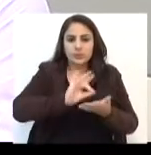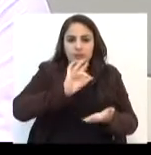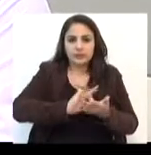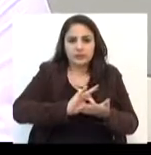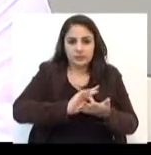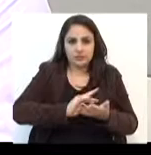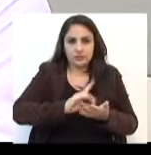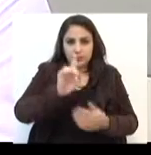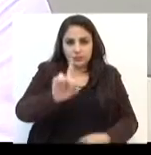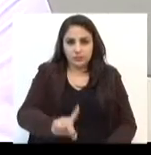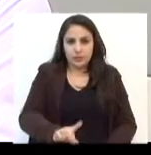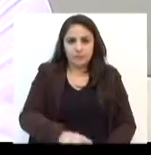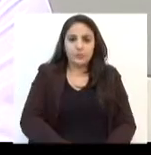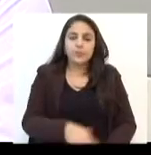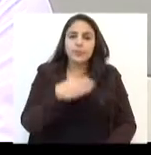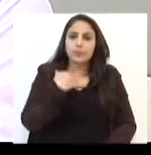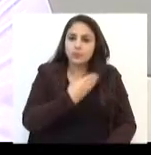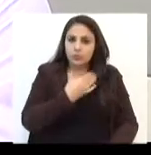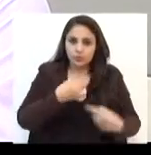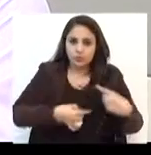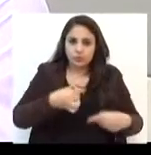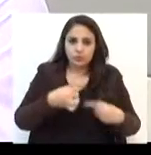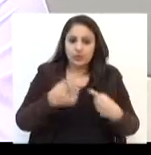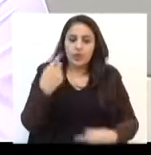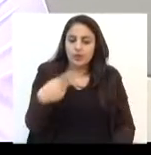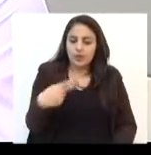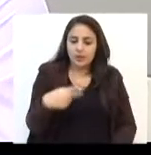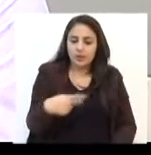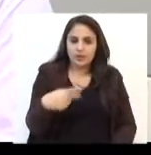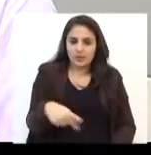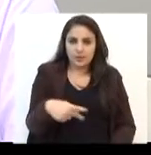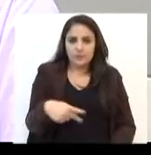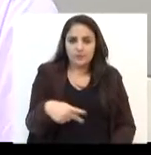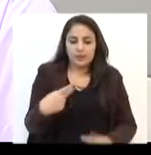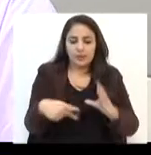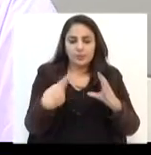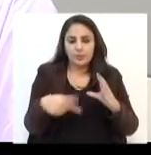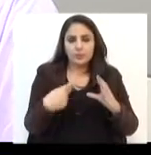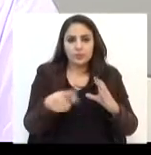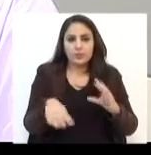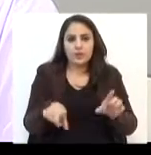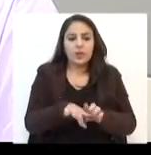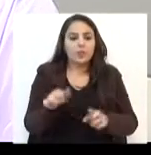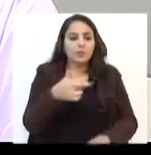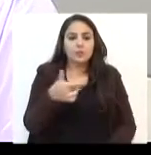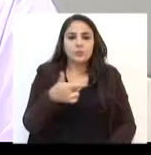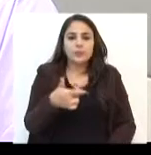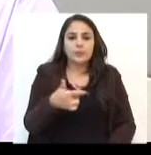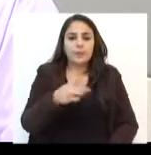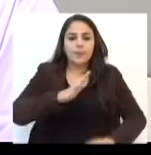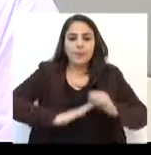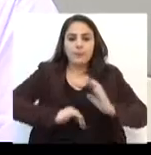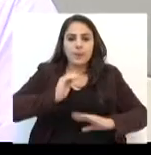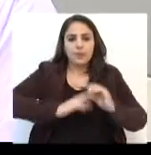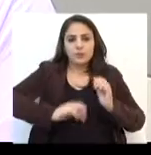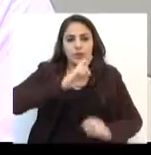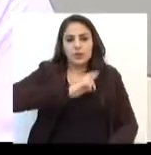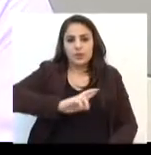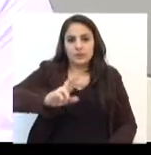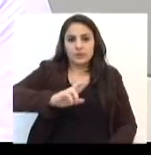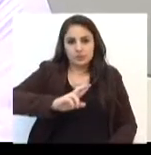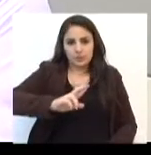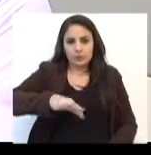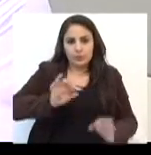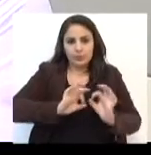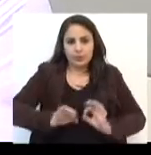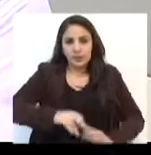assegurando e garantindo esse direito. Nós discutimos aqui mesmo na casa há poucos dias a não inserção de uma prática religiosa